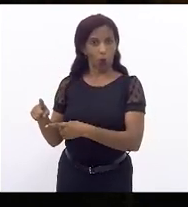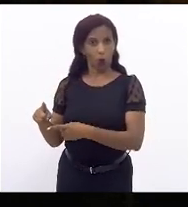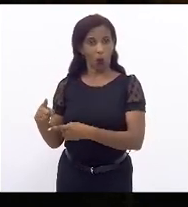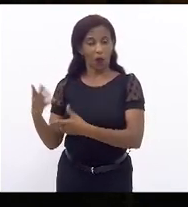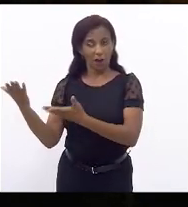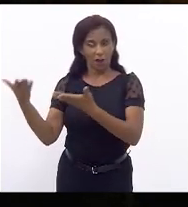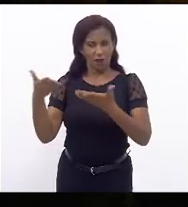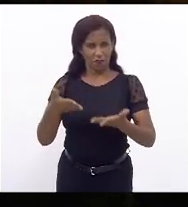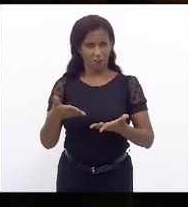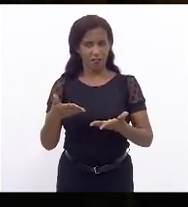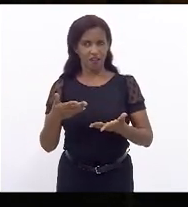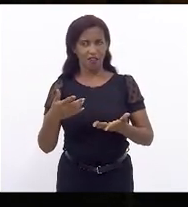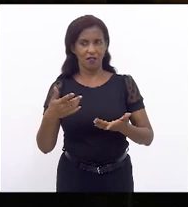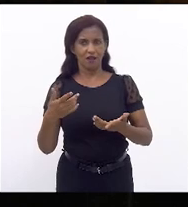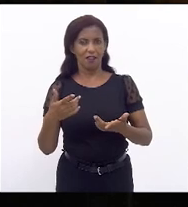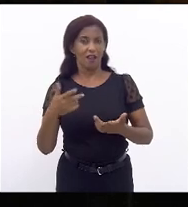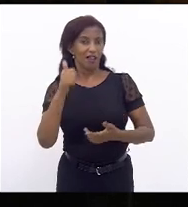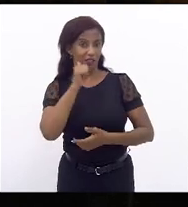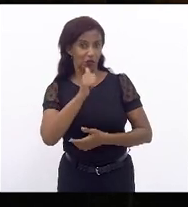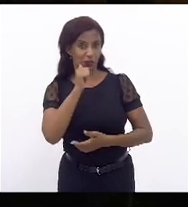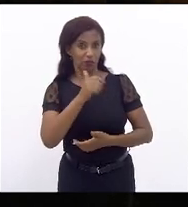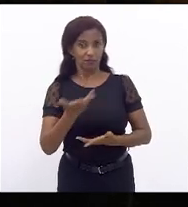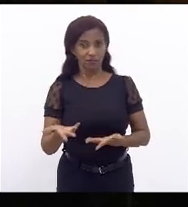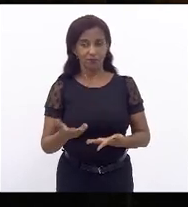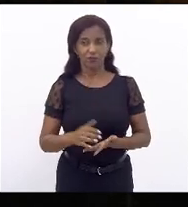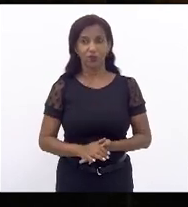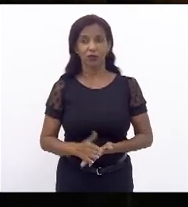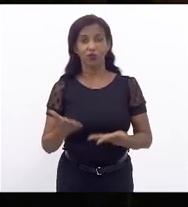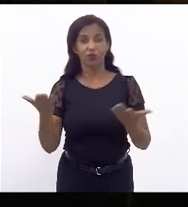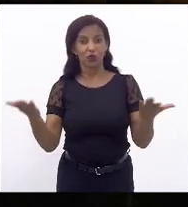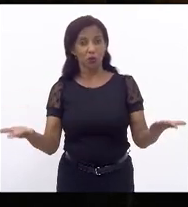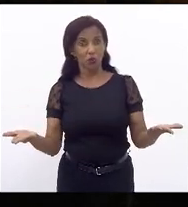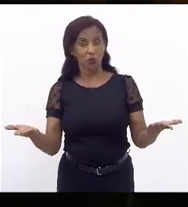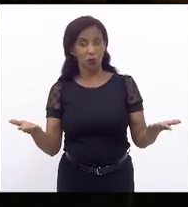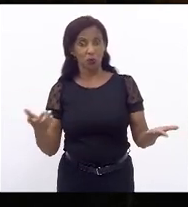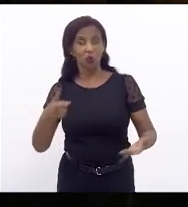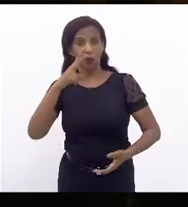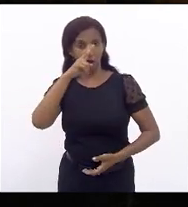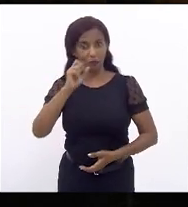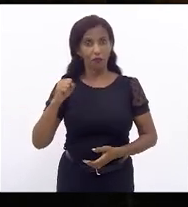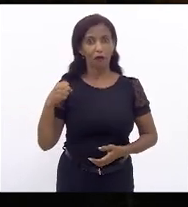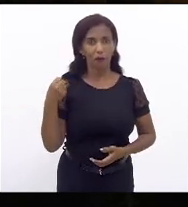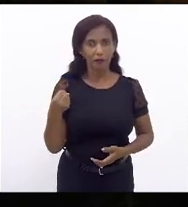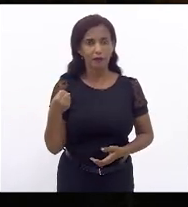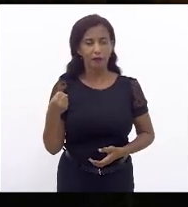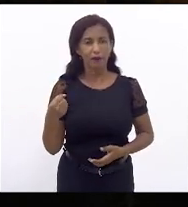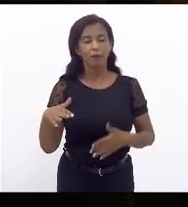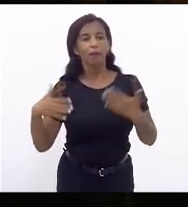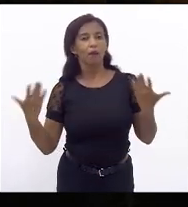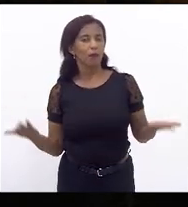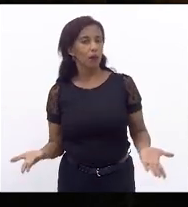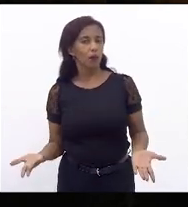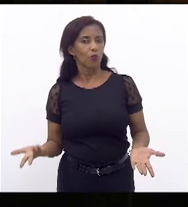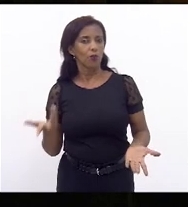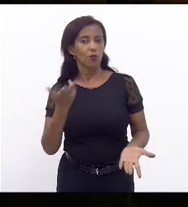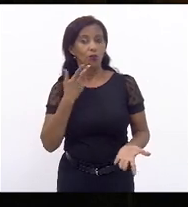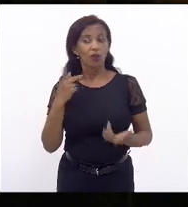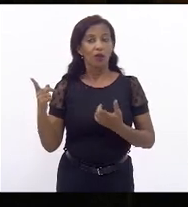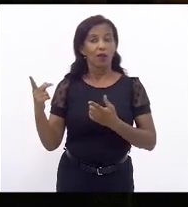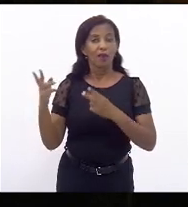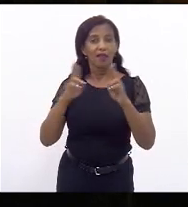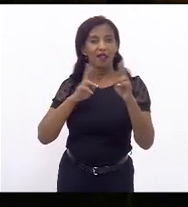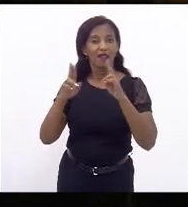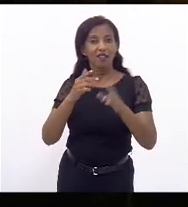vir afrontar as mulheres, o senhor é um pitbull. Mas quando é em relação